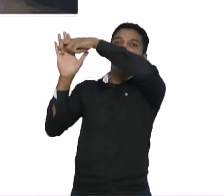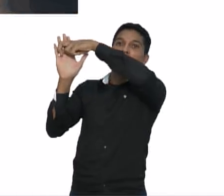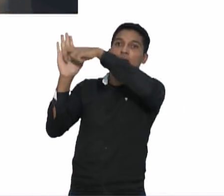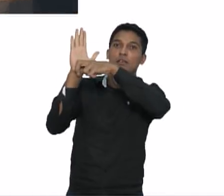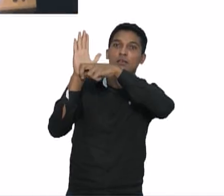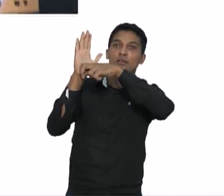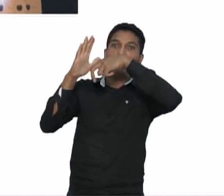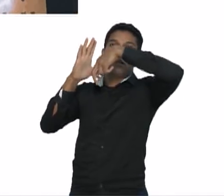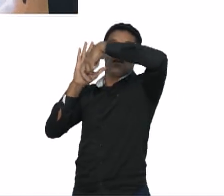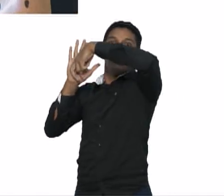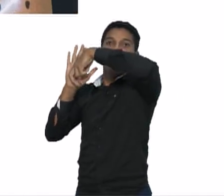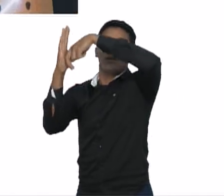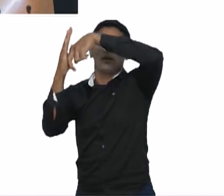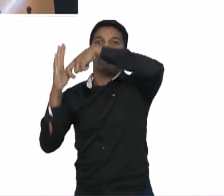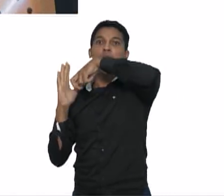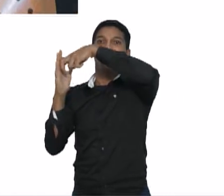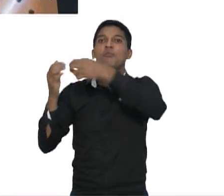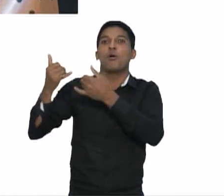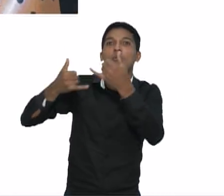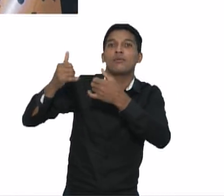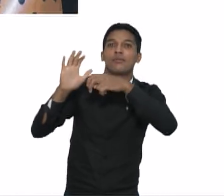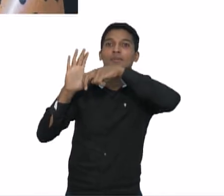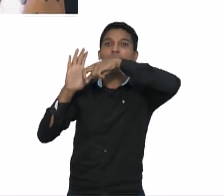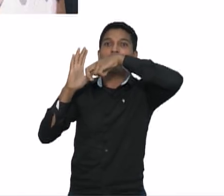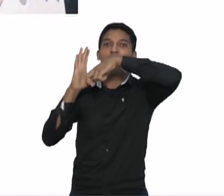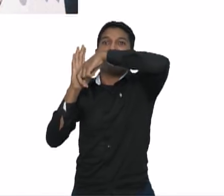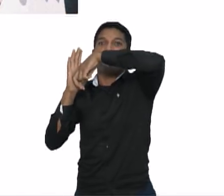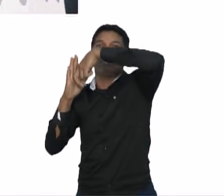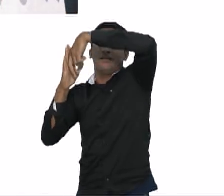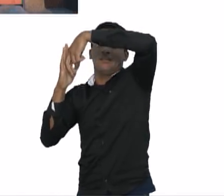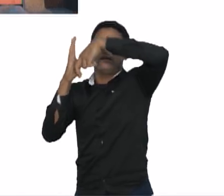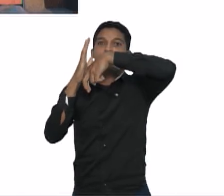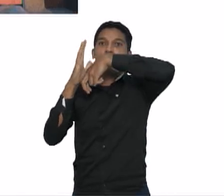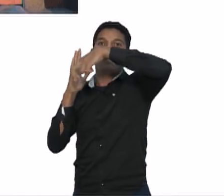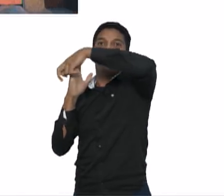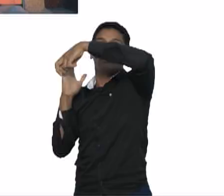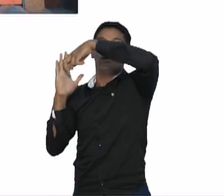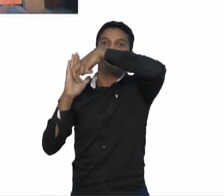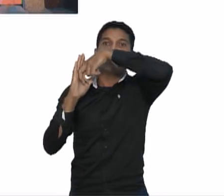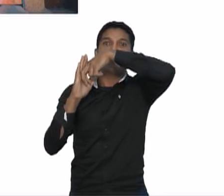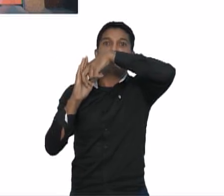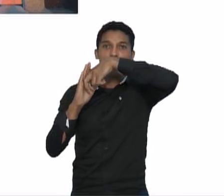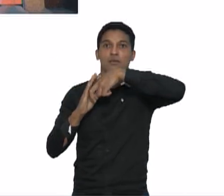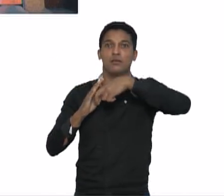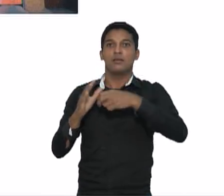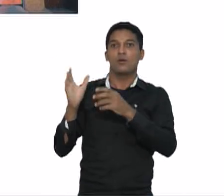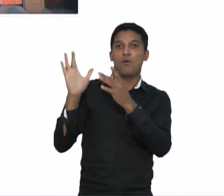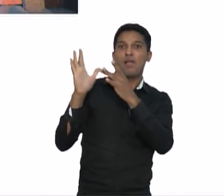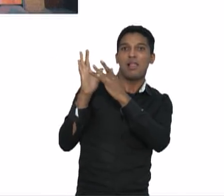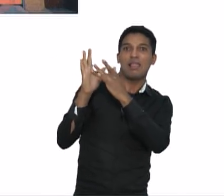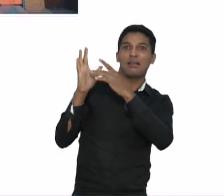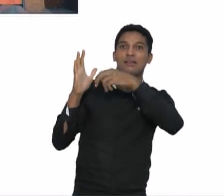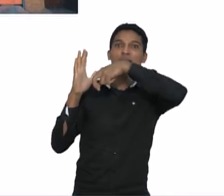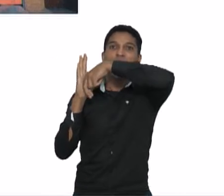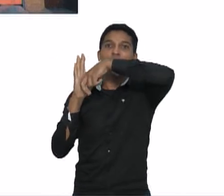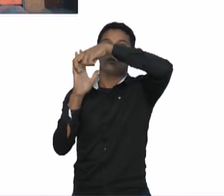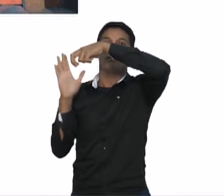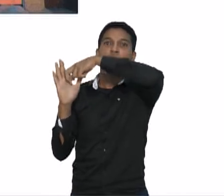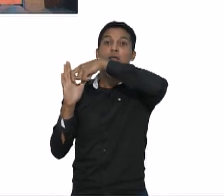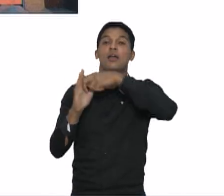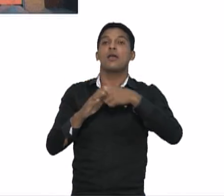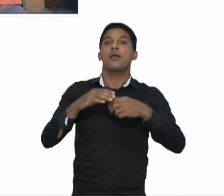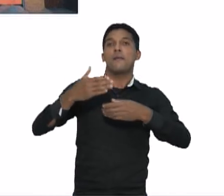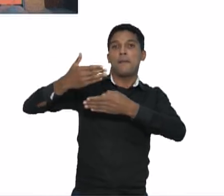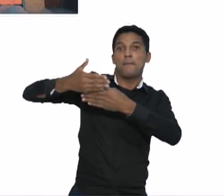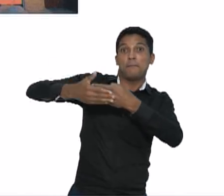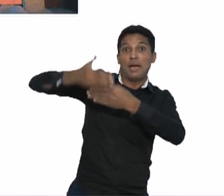Um outro formato de escalada, todos eles em parede artificial. Você vê que não é nenhuma parede, nenhuma